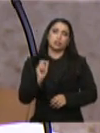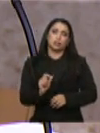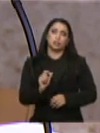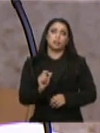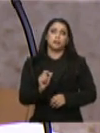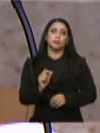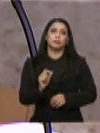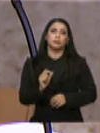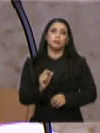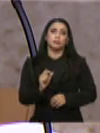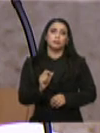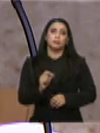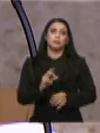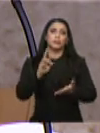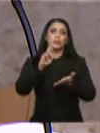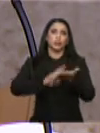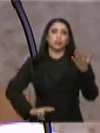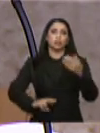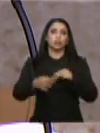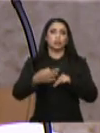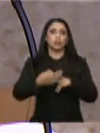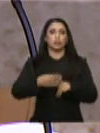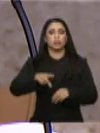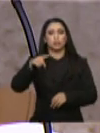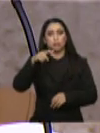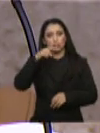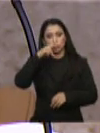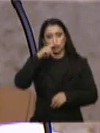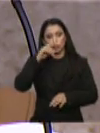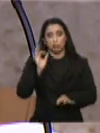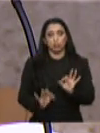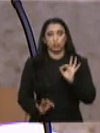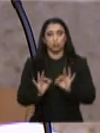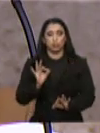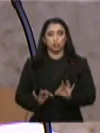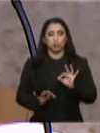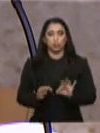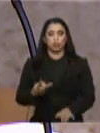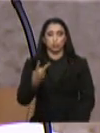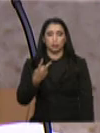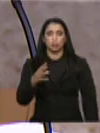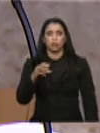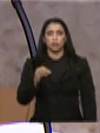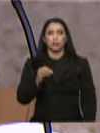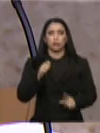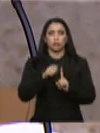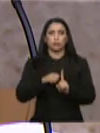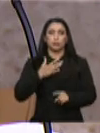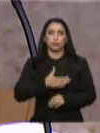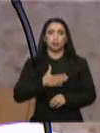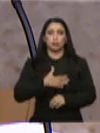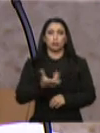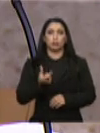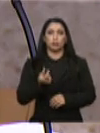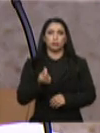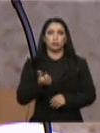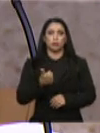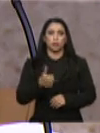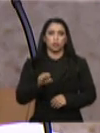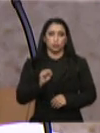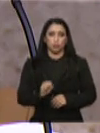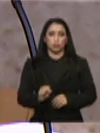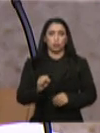tema 360, de relatoria do ministro Edson Fachin, julgamento em 20 de agosto de 2018,